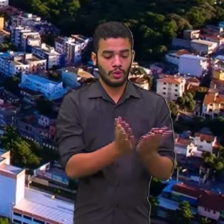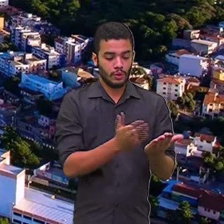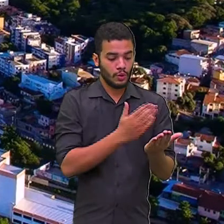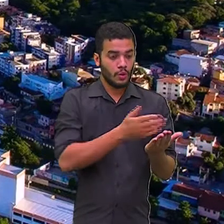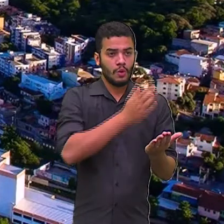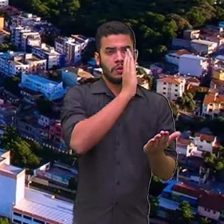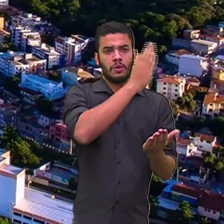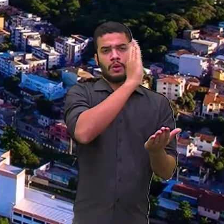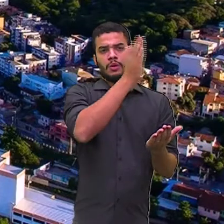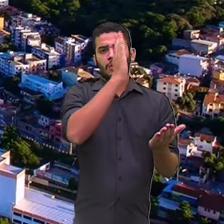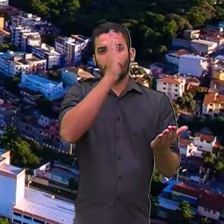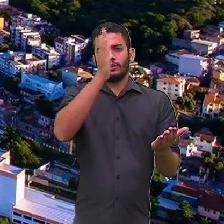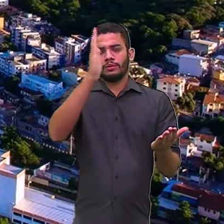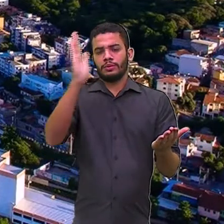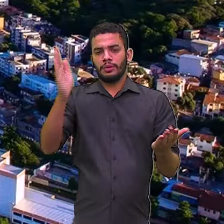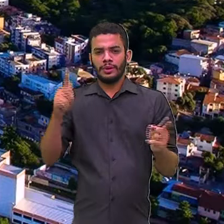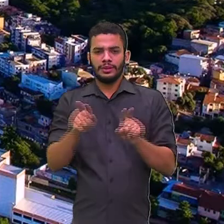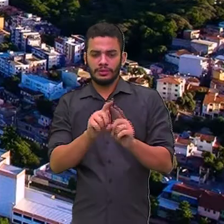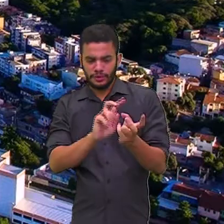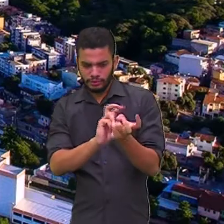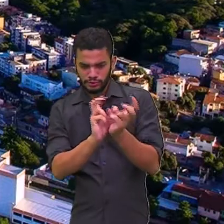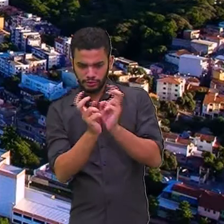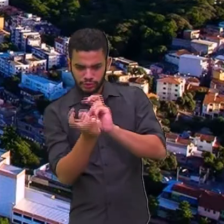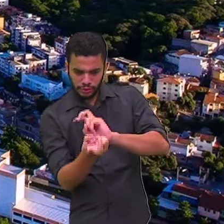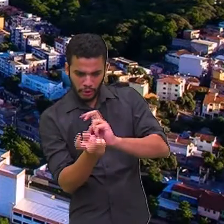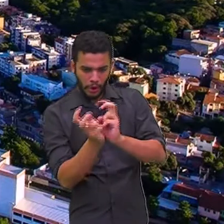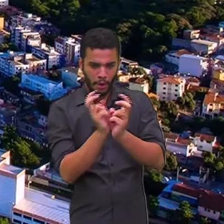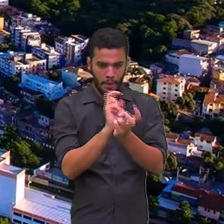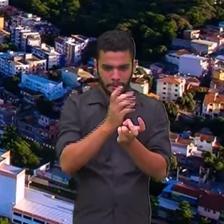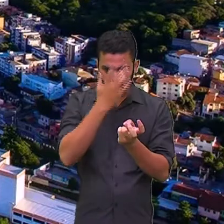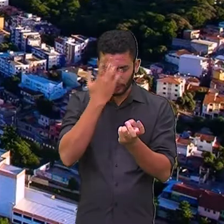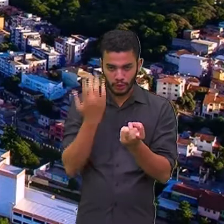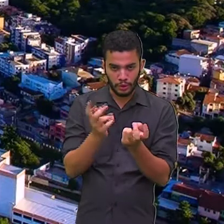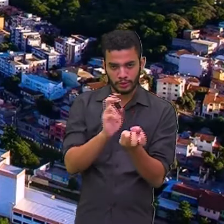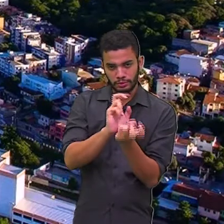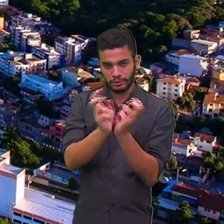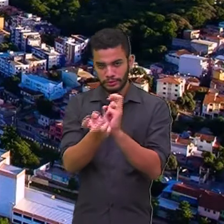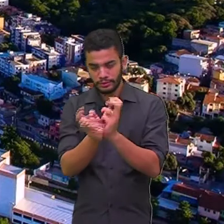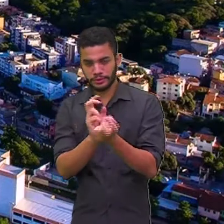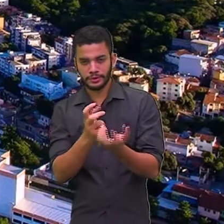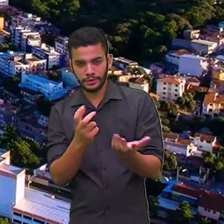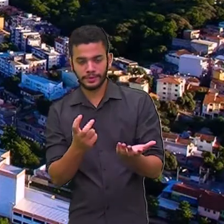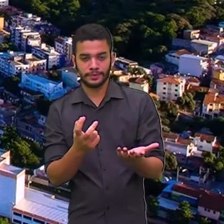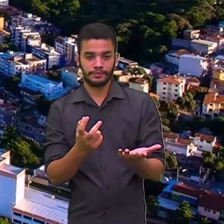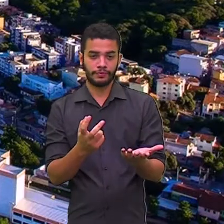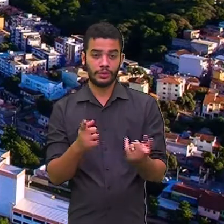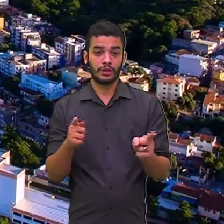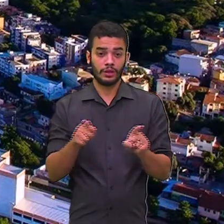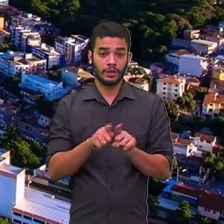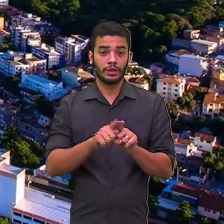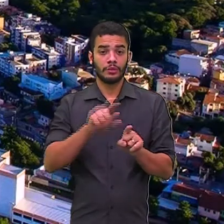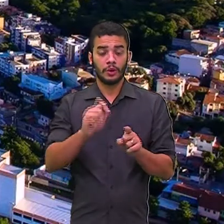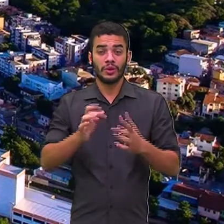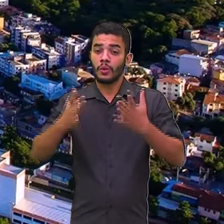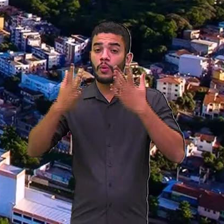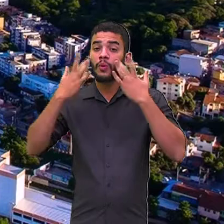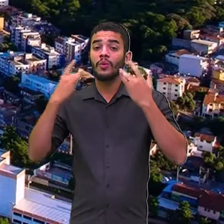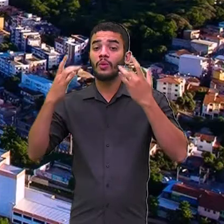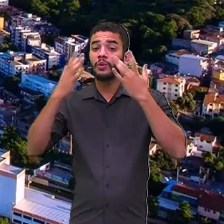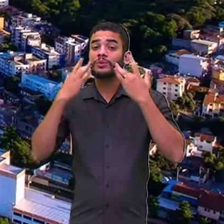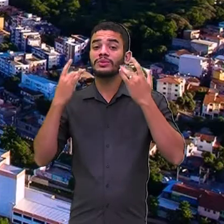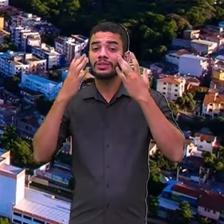Mandela, a Roda de Capoeira, o nosso Teatro Atiaia, que recebeu um nome indígena, de